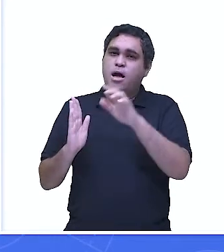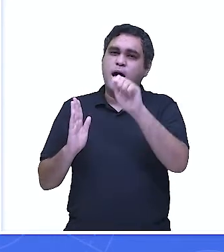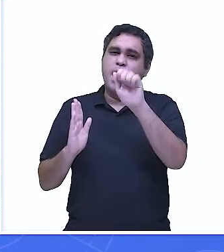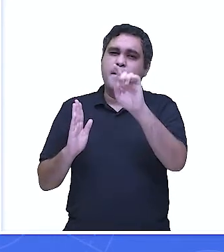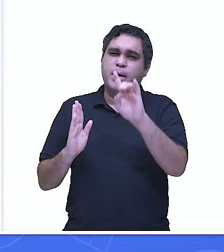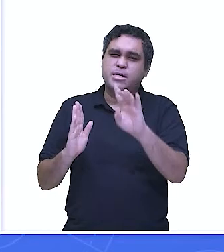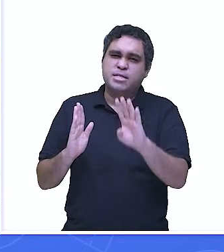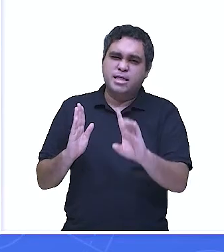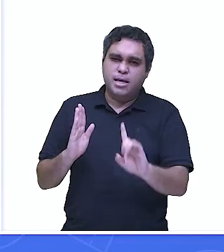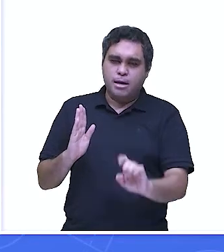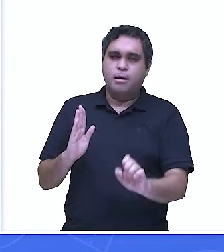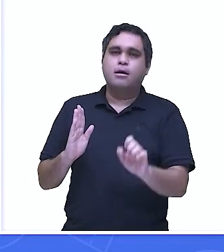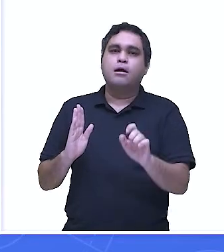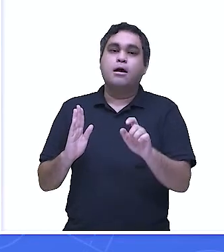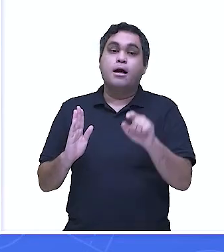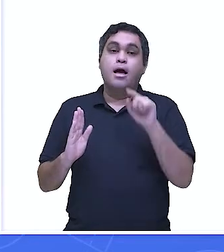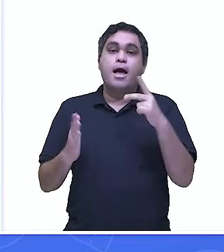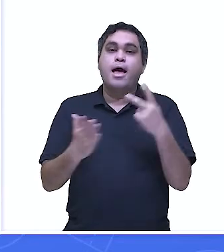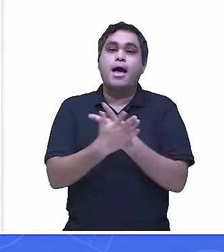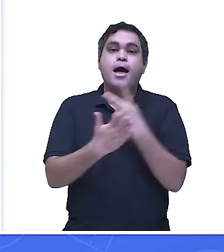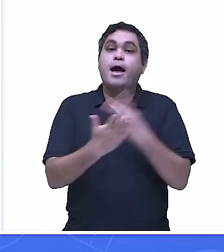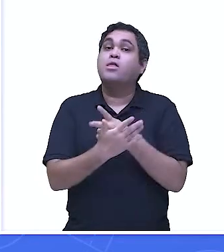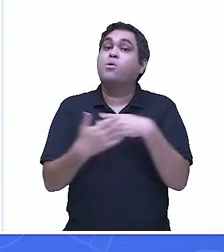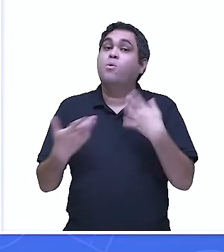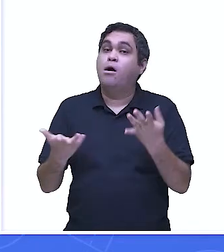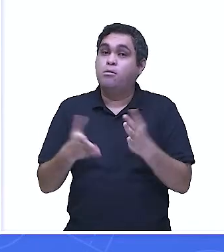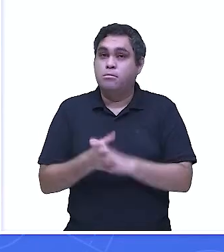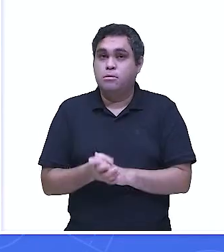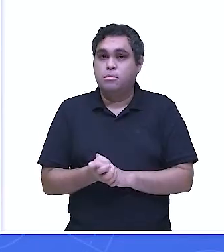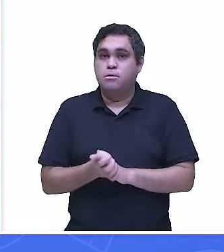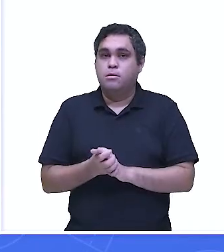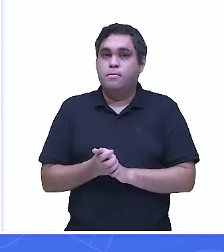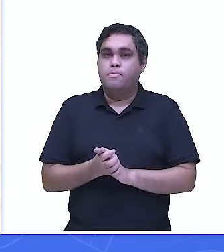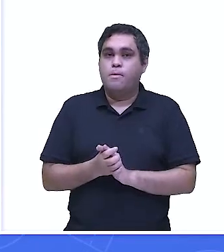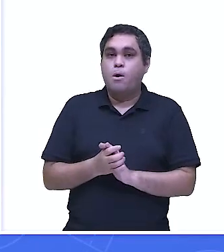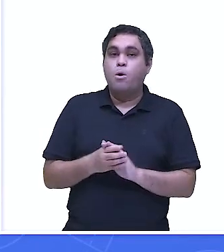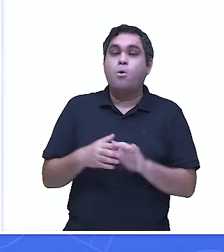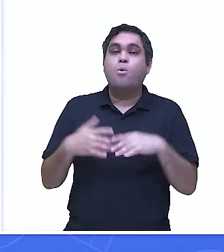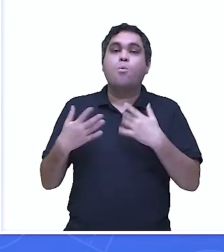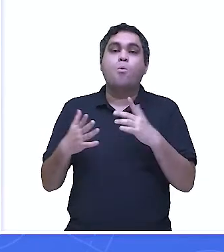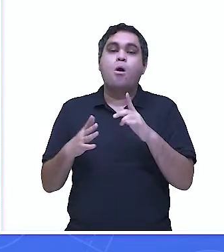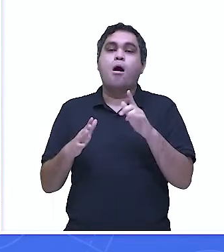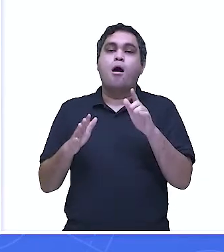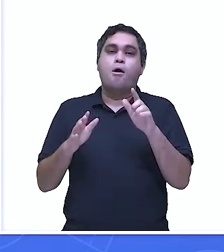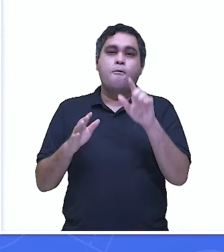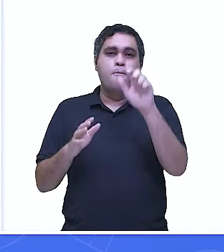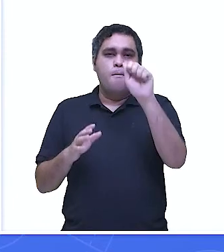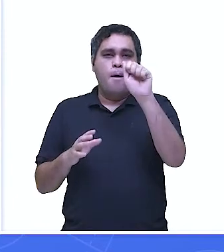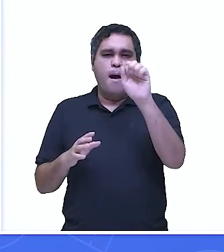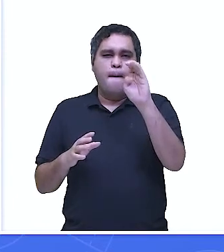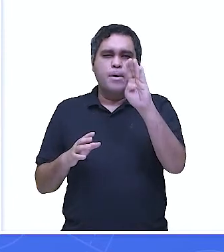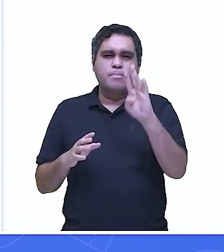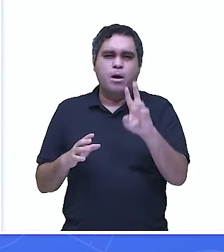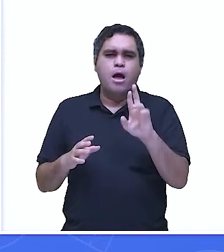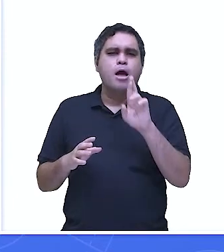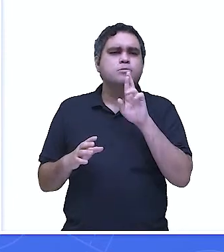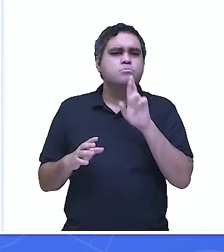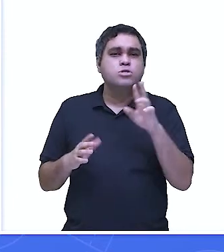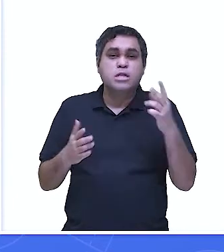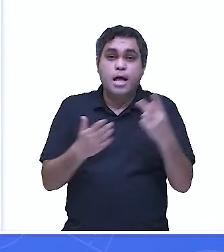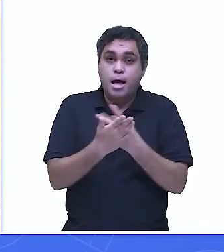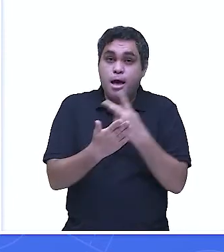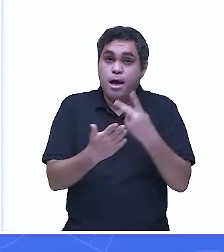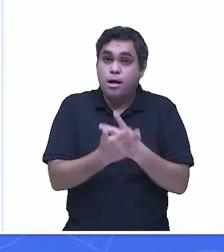que o que eu quero aqui é que vocês apontem qual é a alternativa que não está correta, tá bom? Então ficou